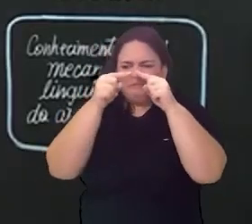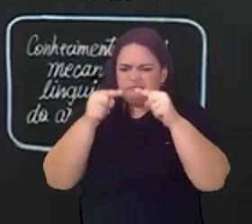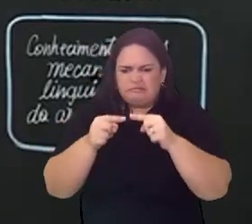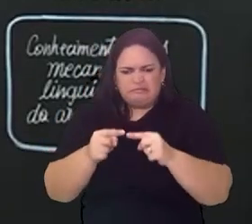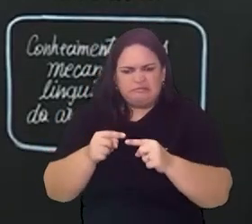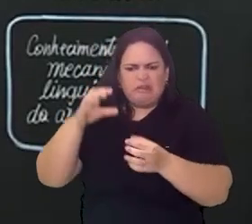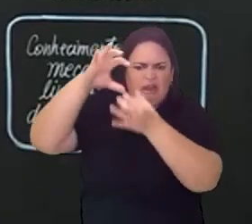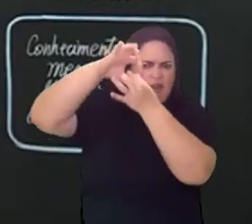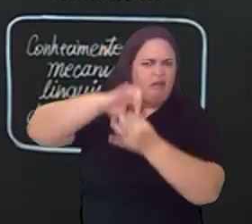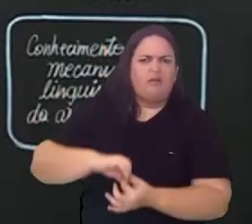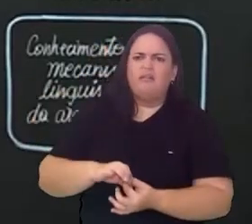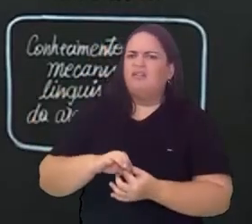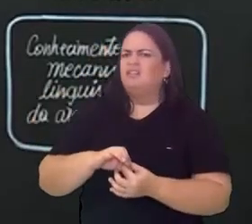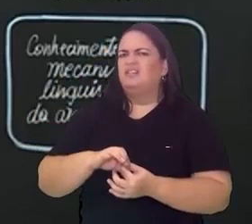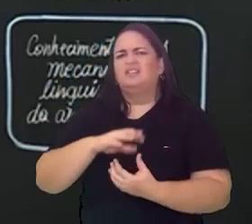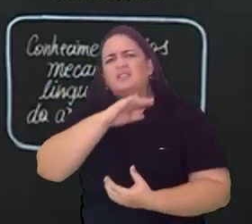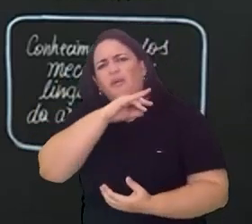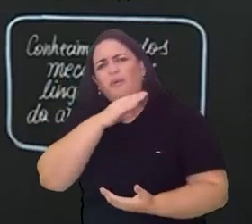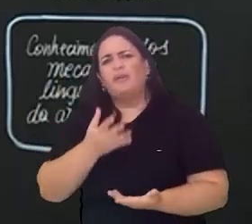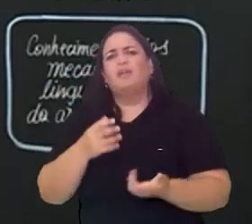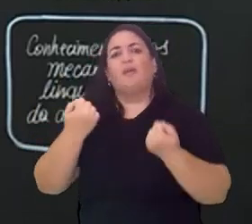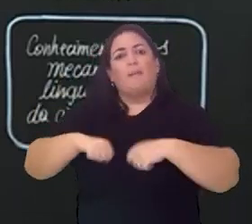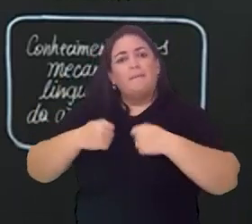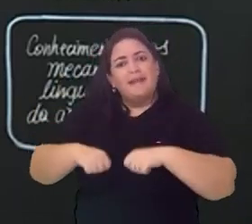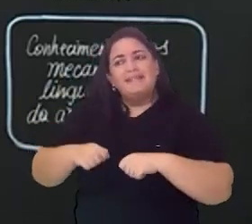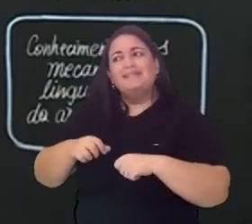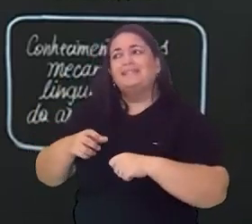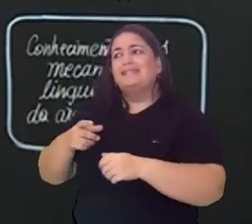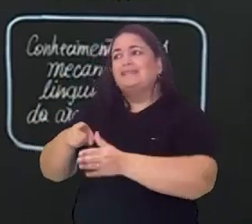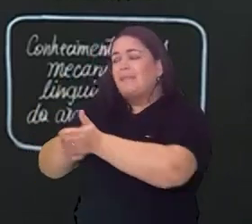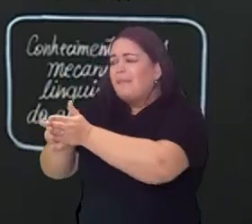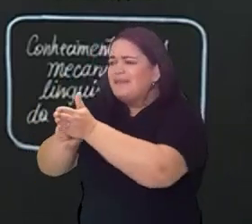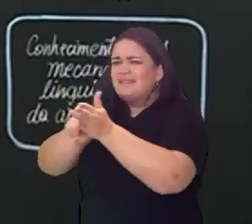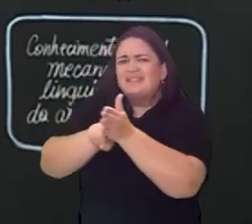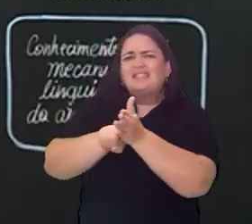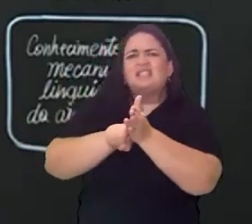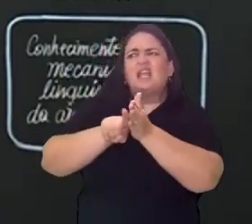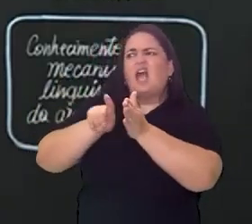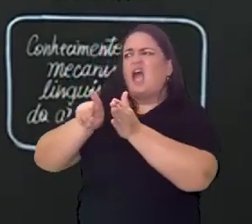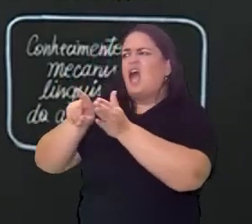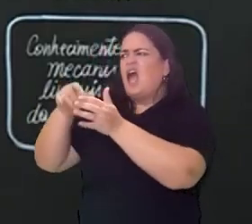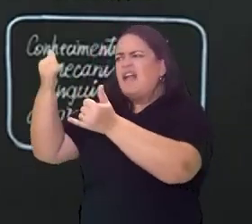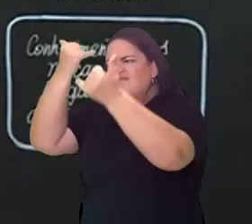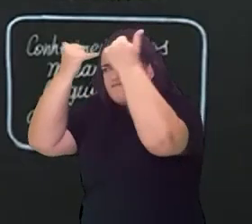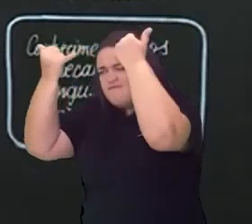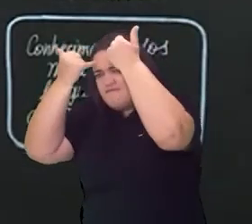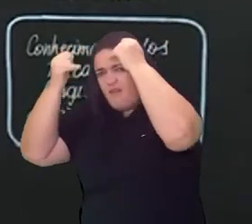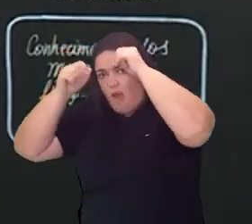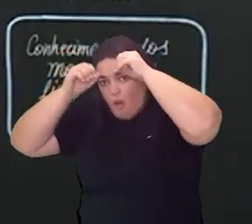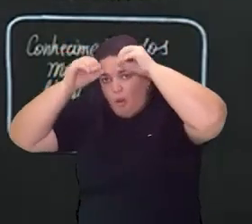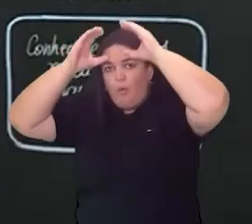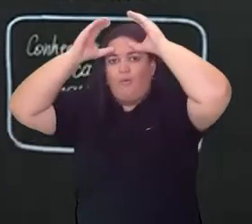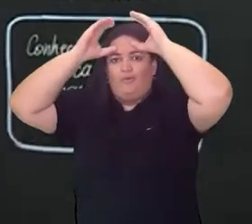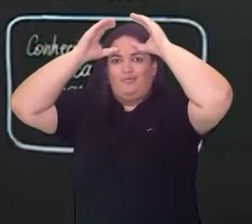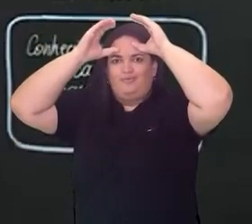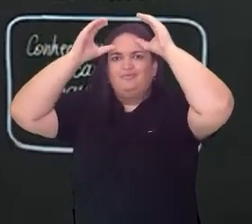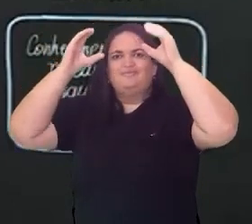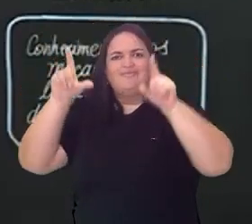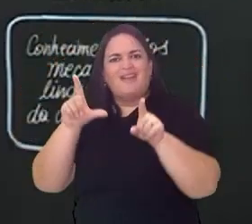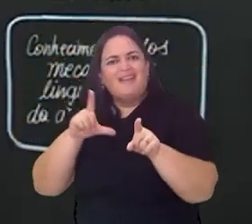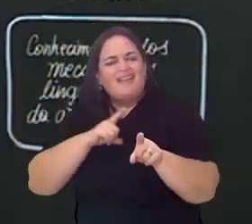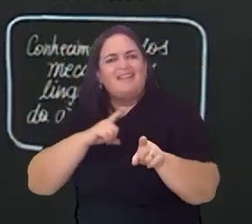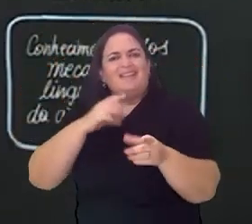preciso conhecimento de mundo. É preciso que você busque informações para construir um texto